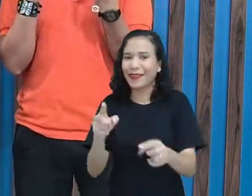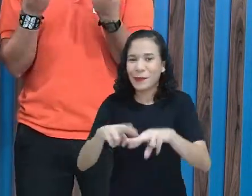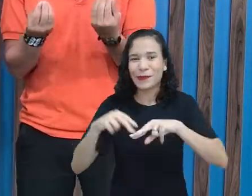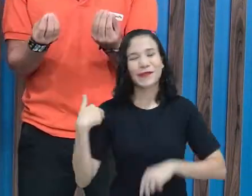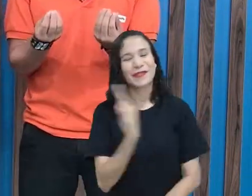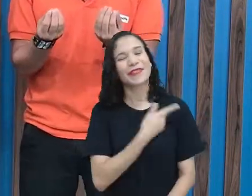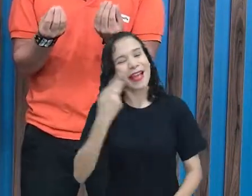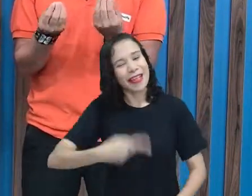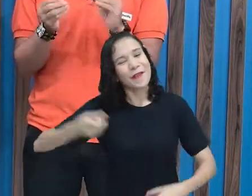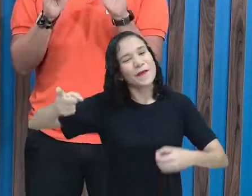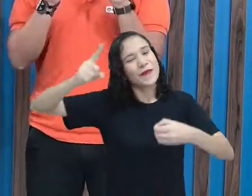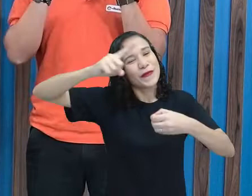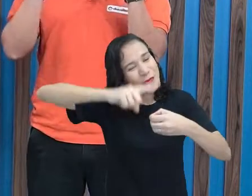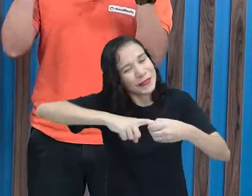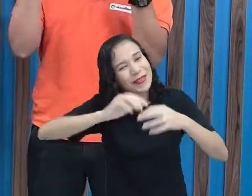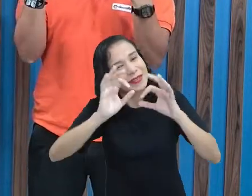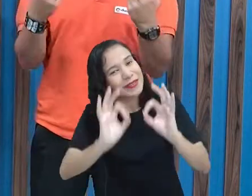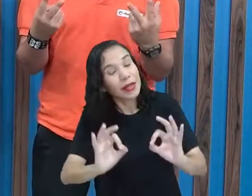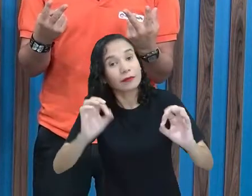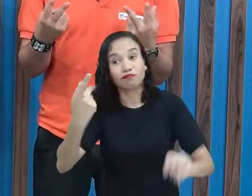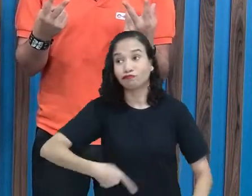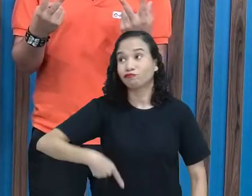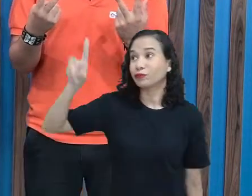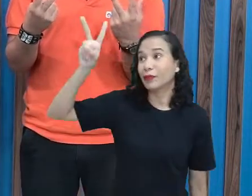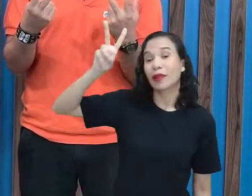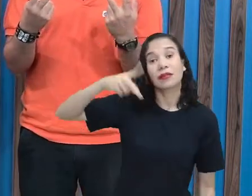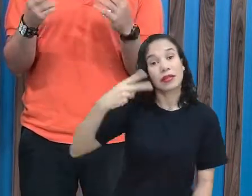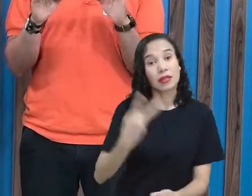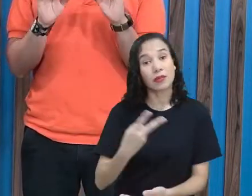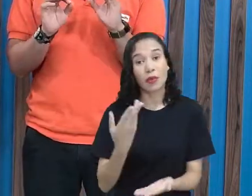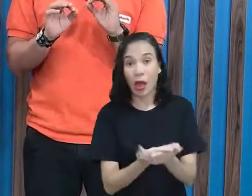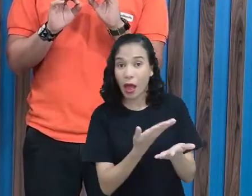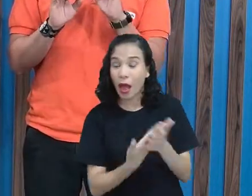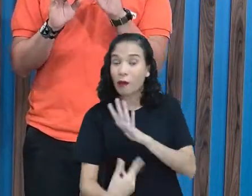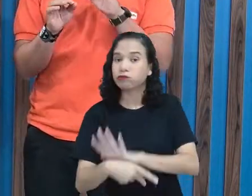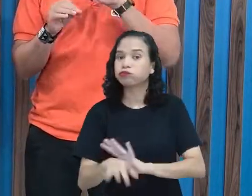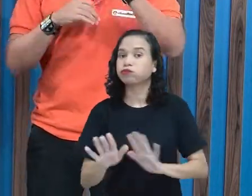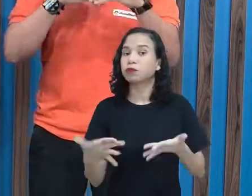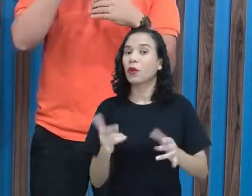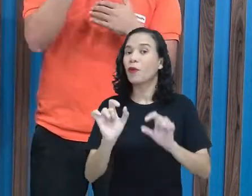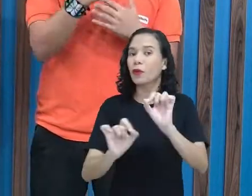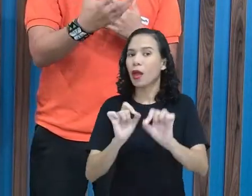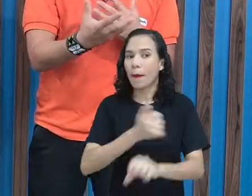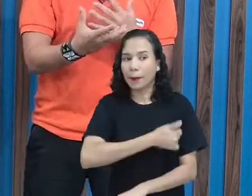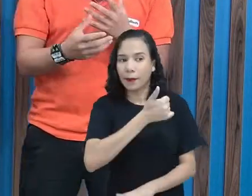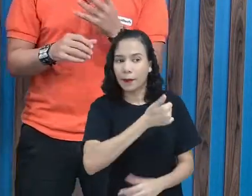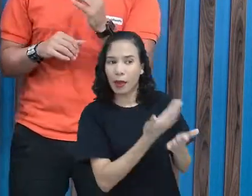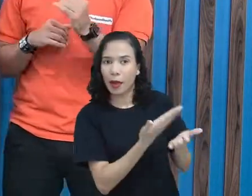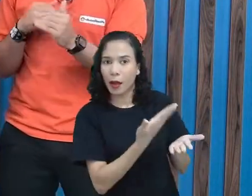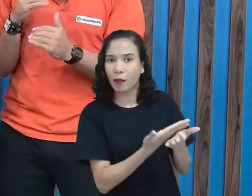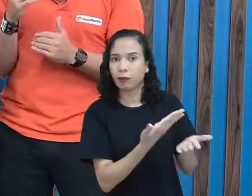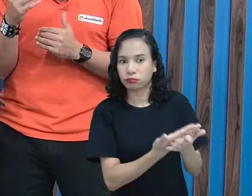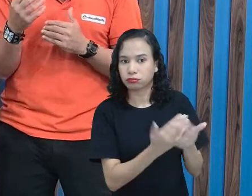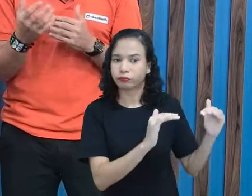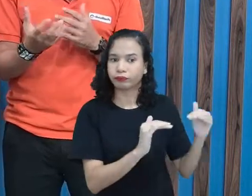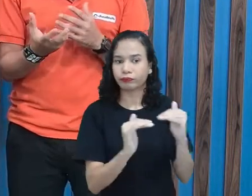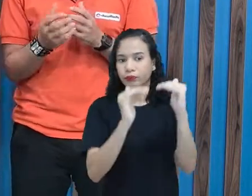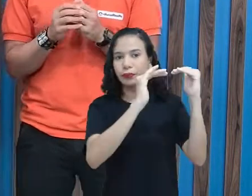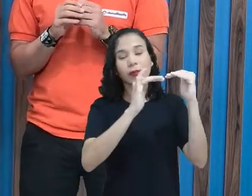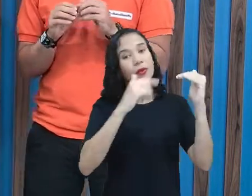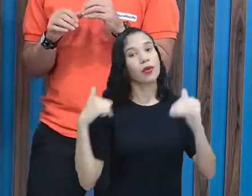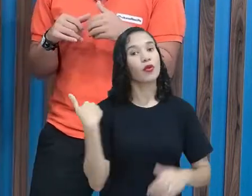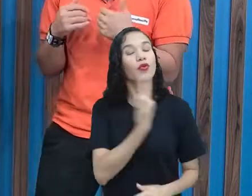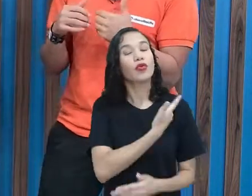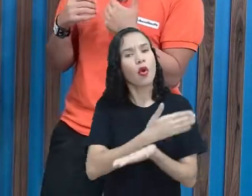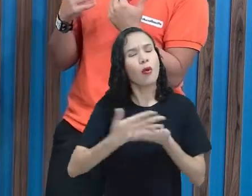aqui de volta, né? Para essa segunda aula. Então, a primeira foi a nossa aula magna e a gente já vai começar,